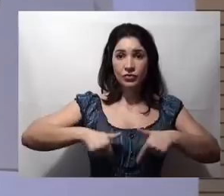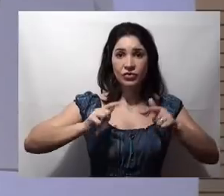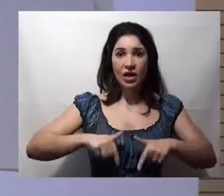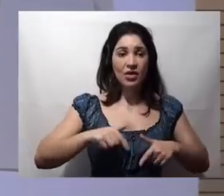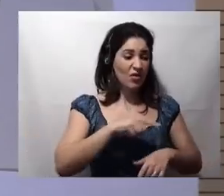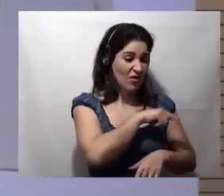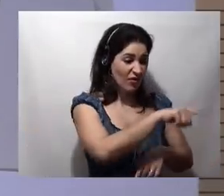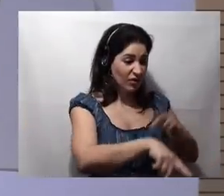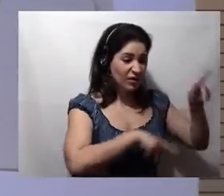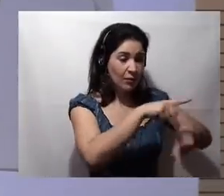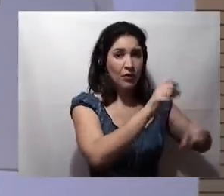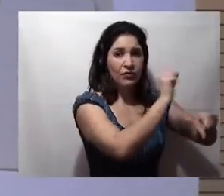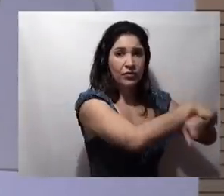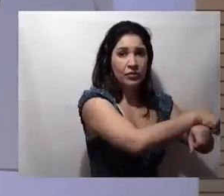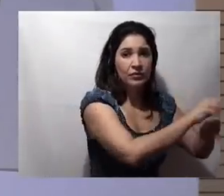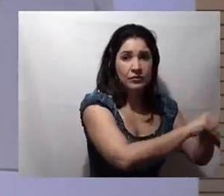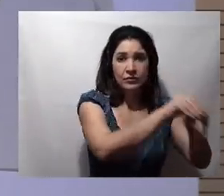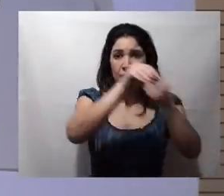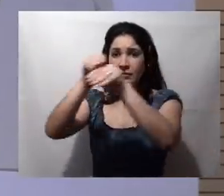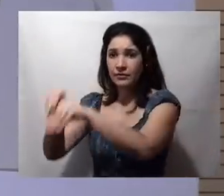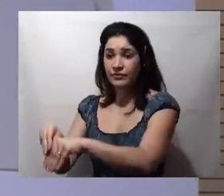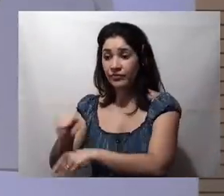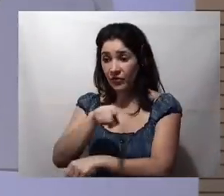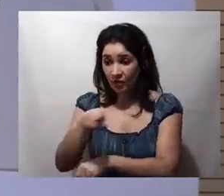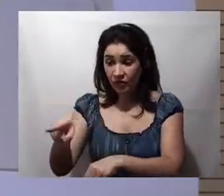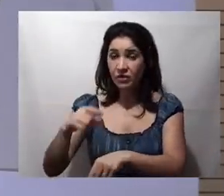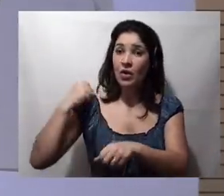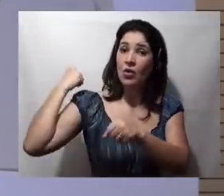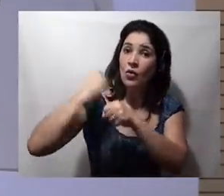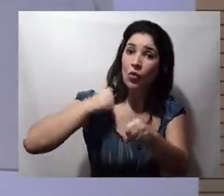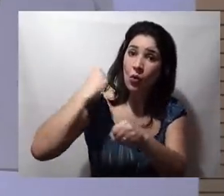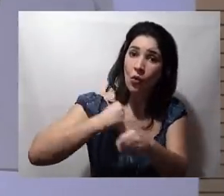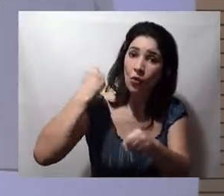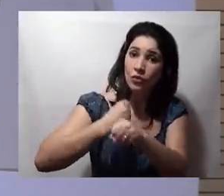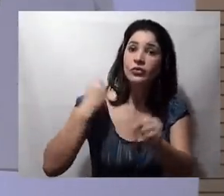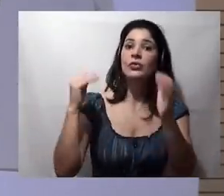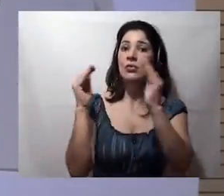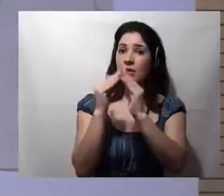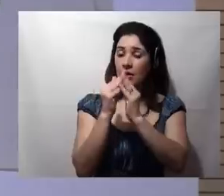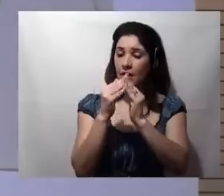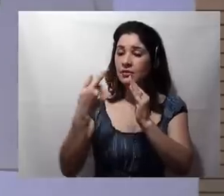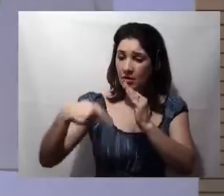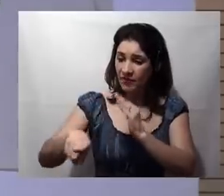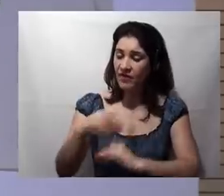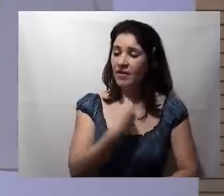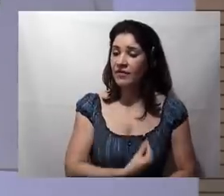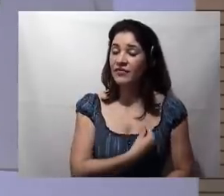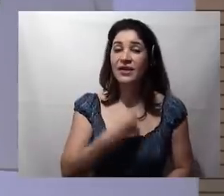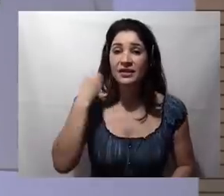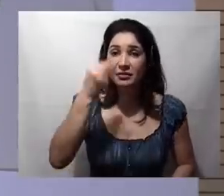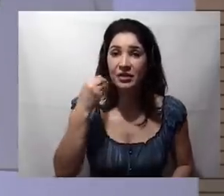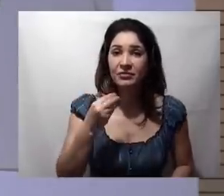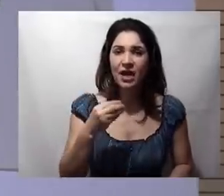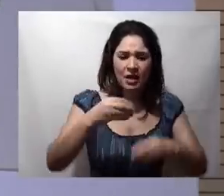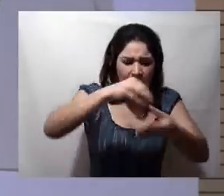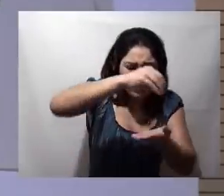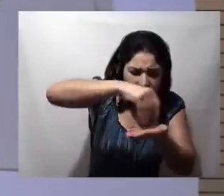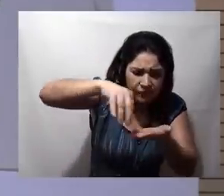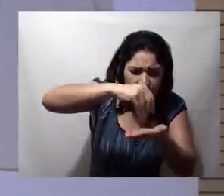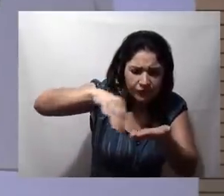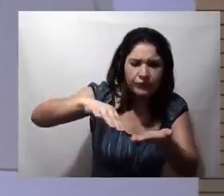babilônia construa um casa cê mora em nelas planta em pomares e como o seu fruto